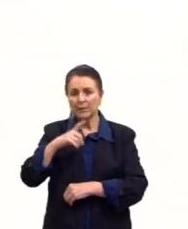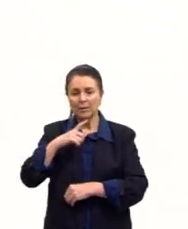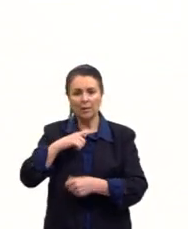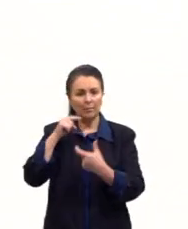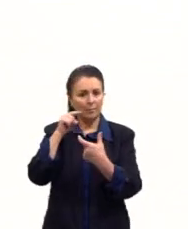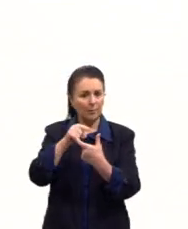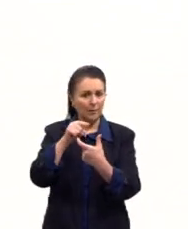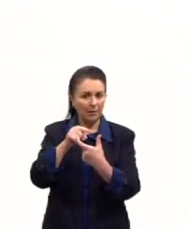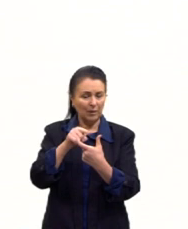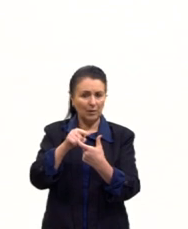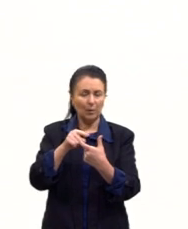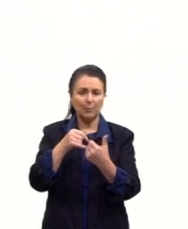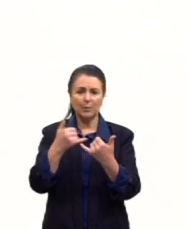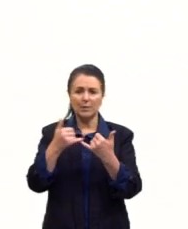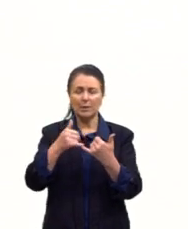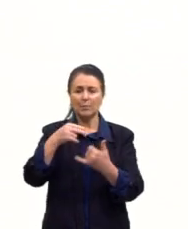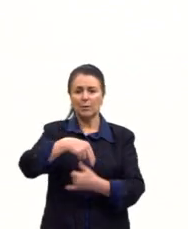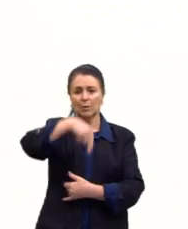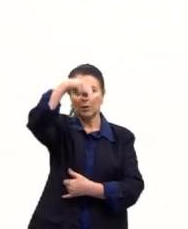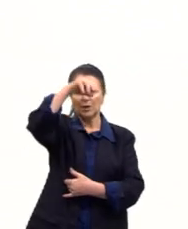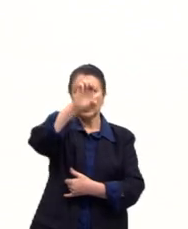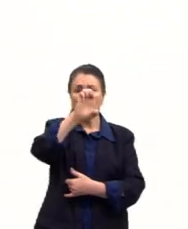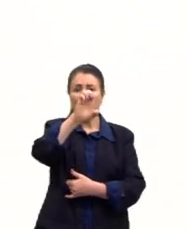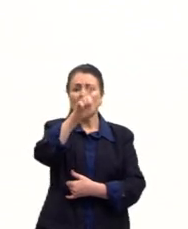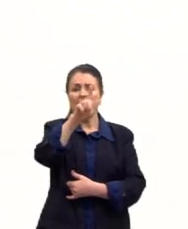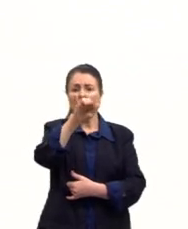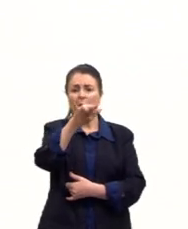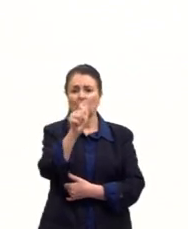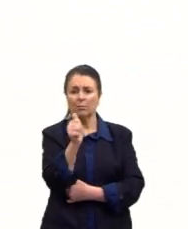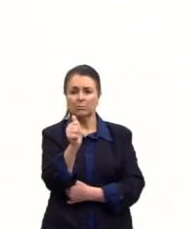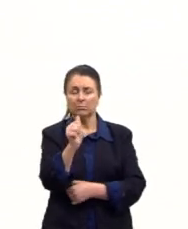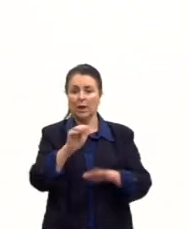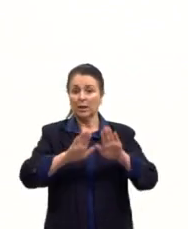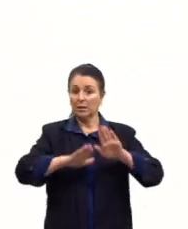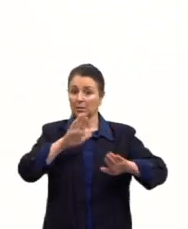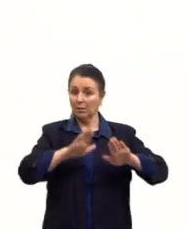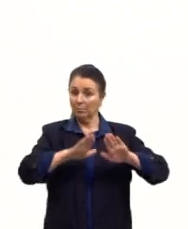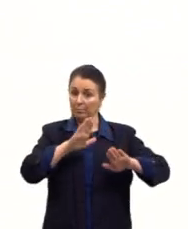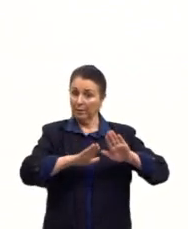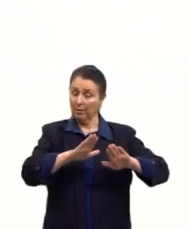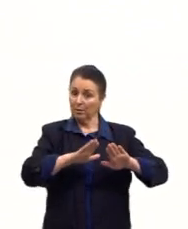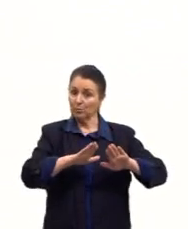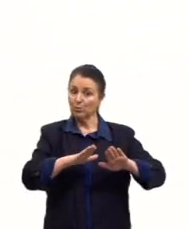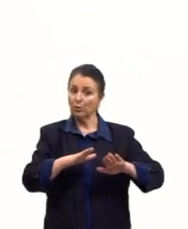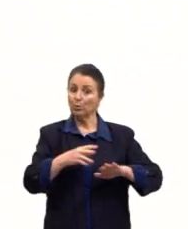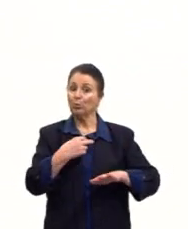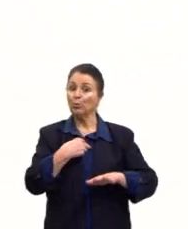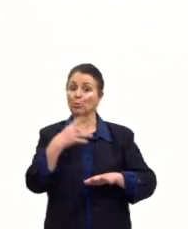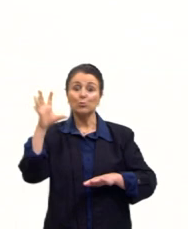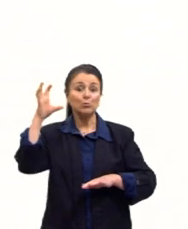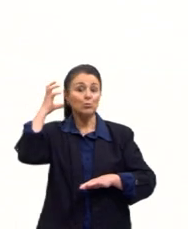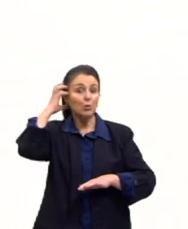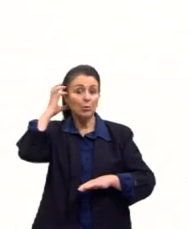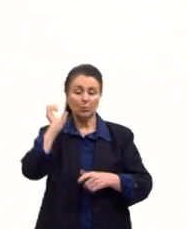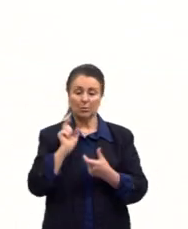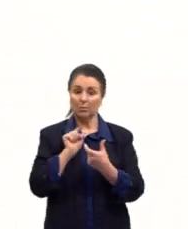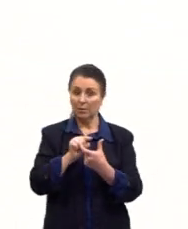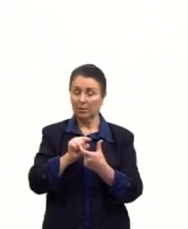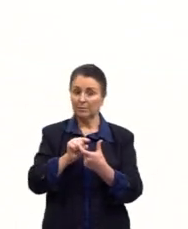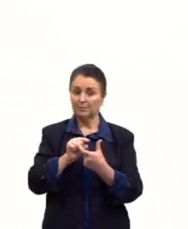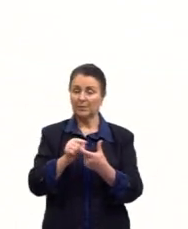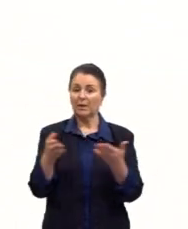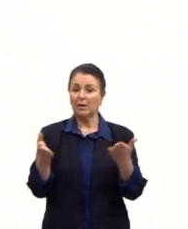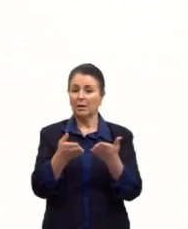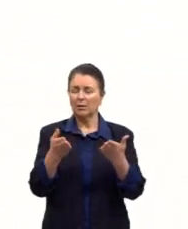parecida por exemplo no norte égua né também dependendo da etonação dessa dessa palavra né vai aparecer